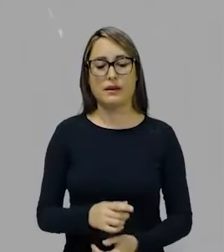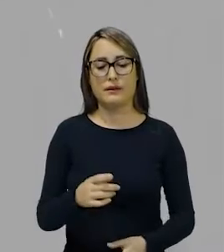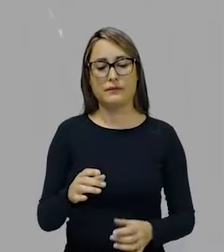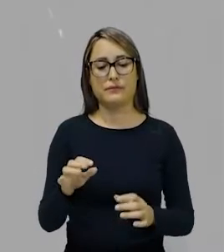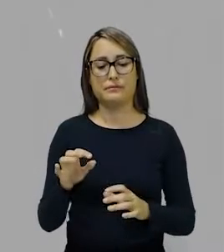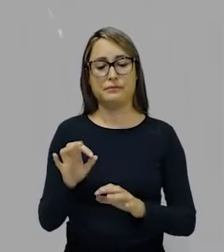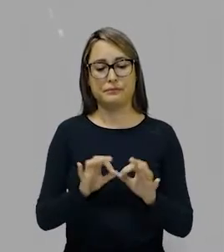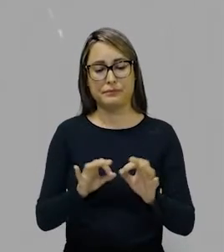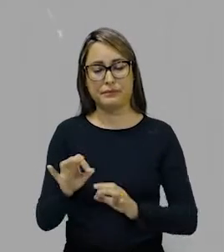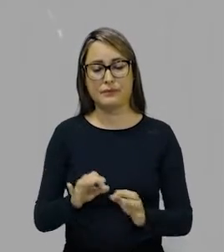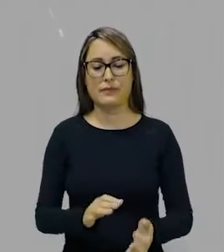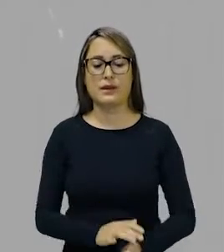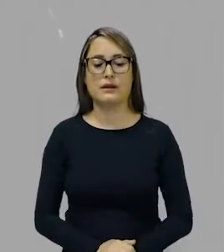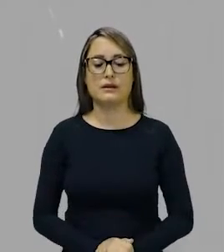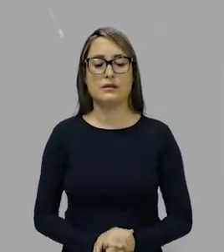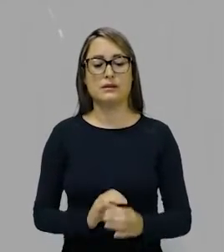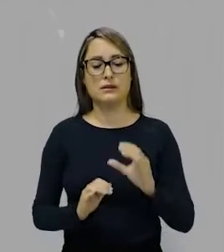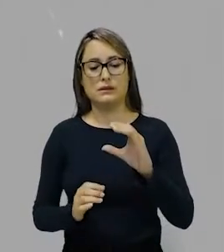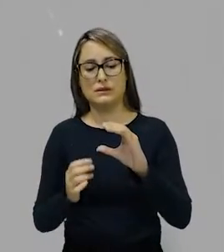hidrogênios. Fórmula